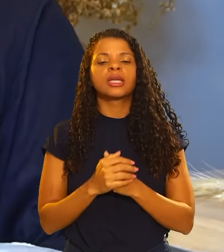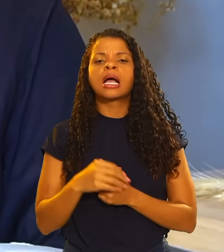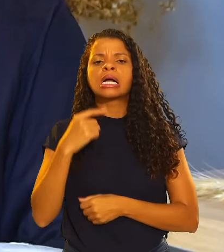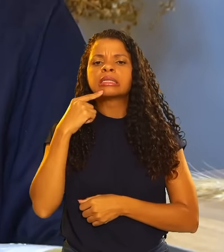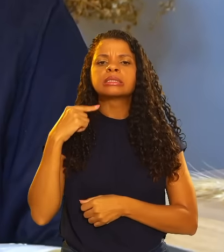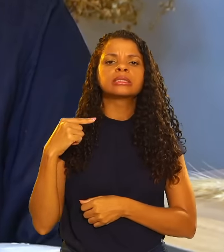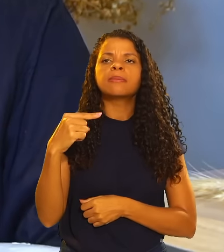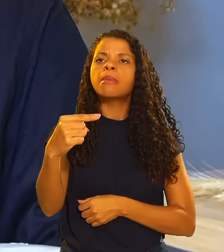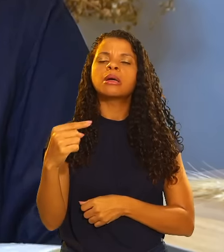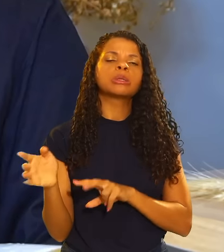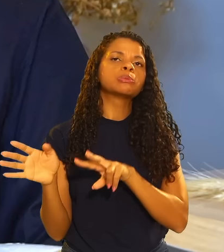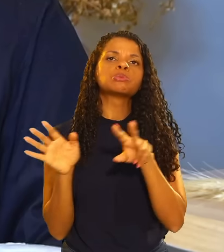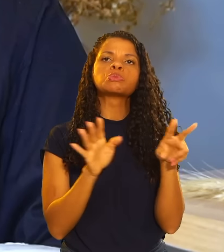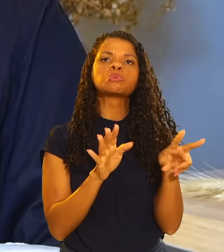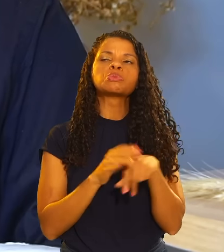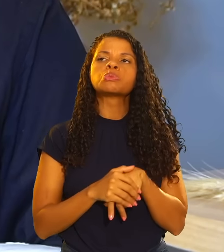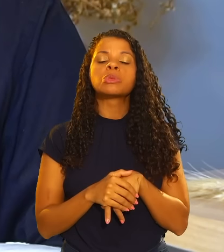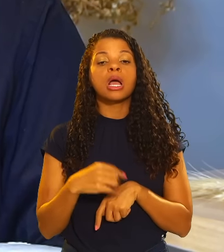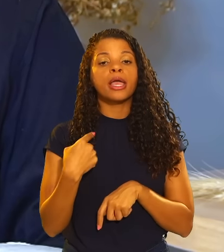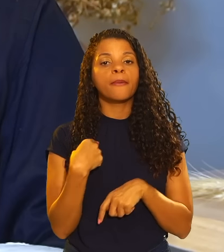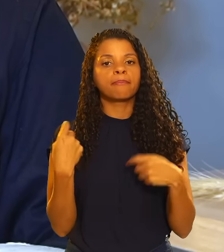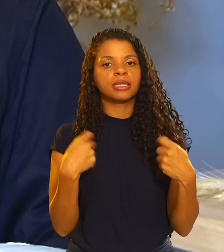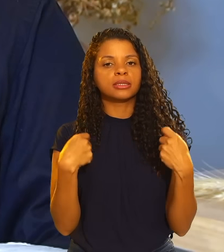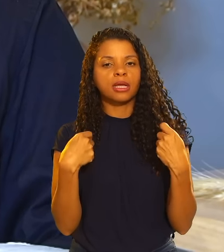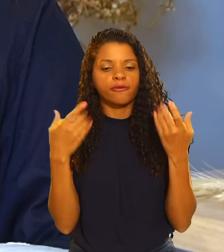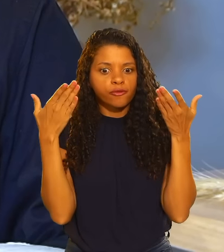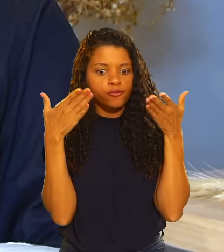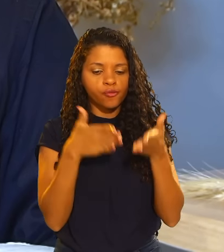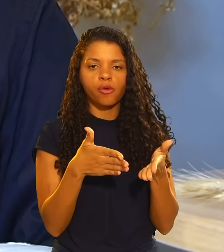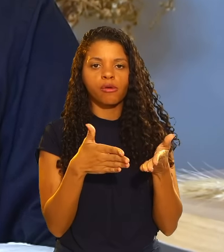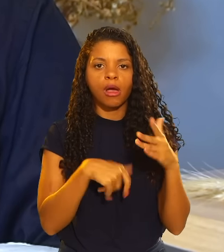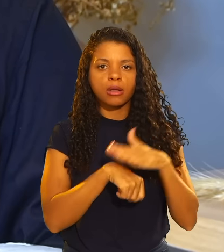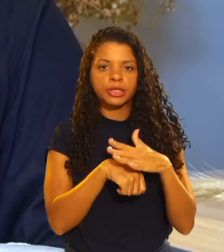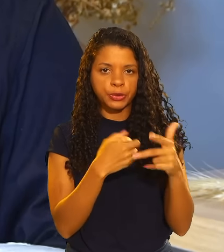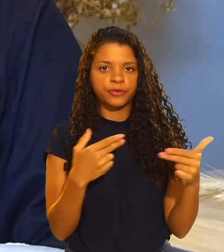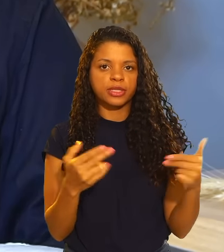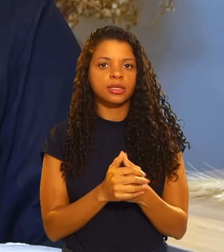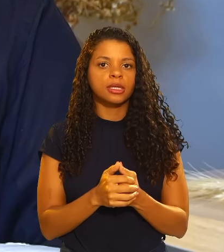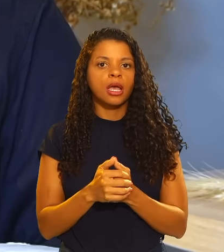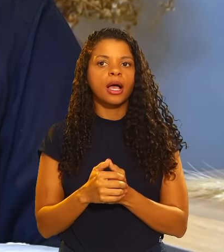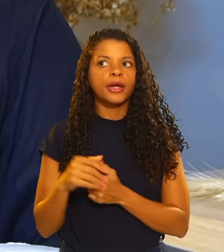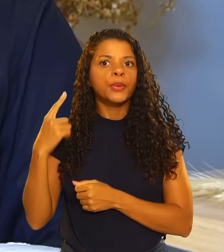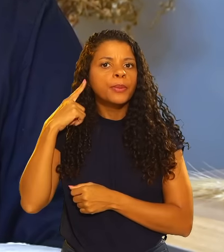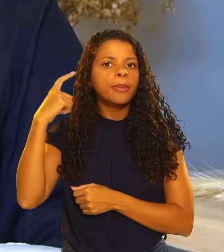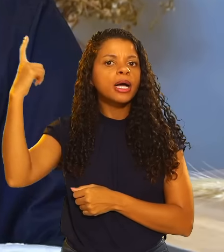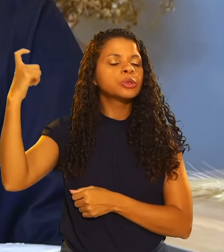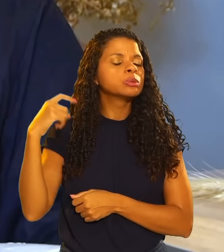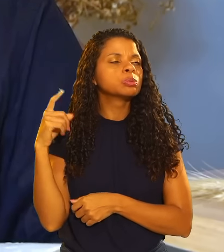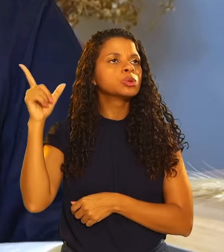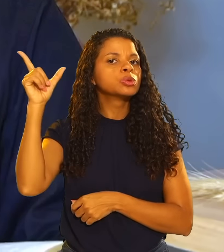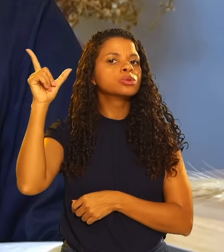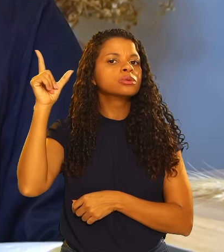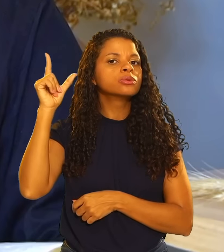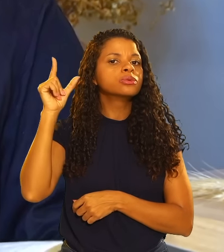eu precisava me concentrar no que eu tinha para fazer e aquelas marteladas já não me chamavam mais atenção. O